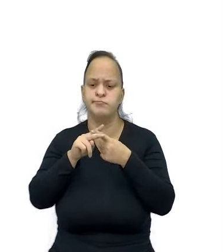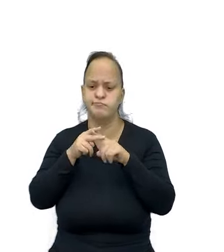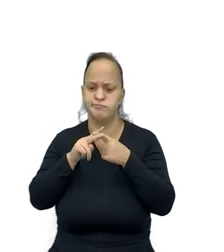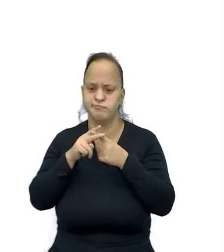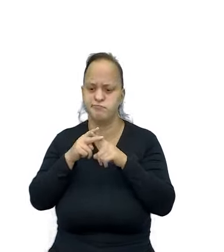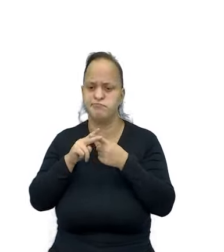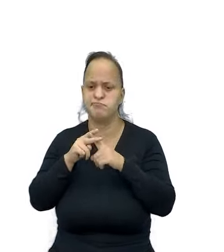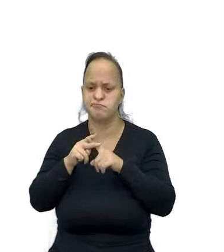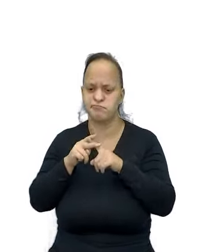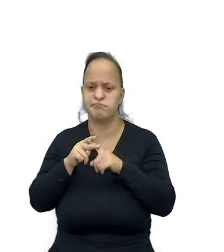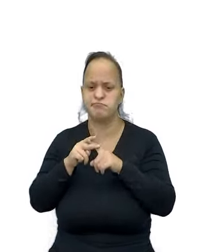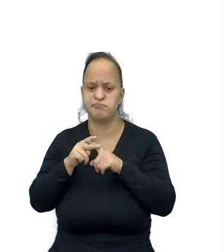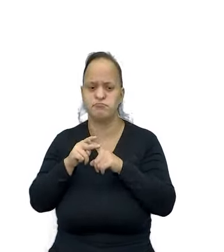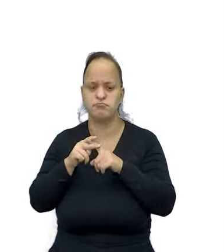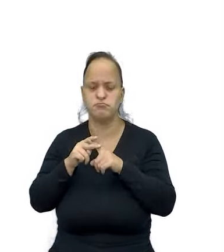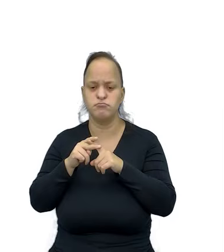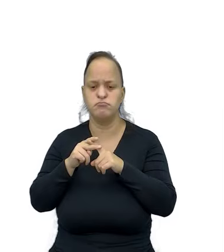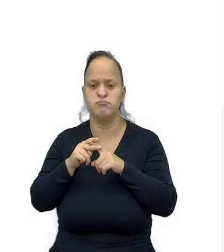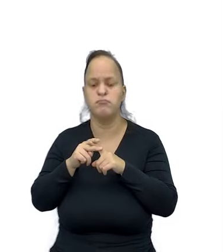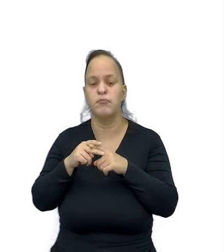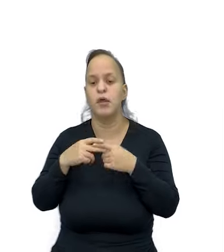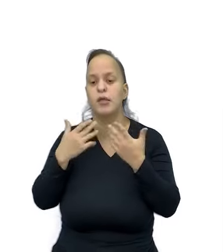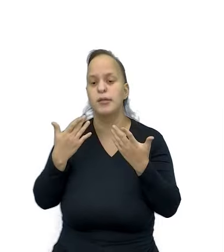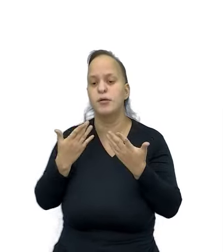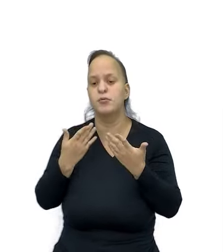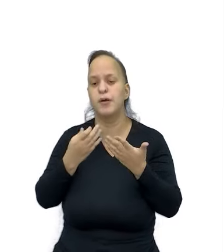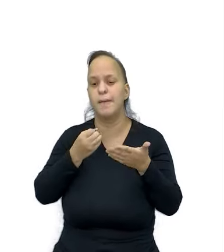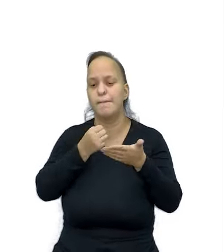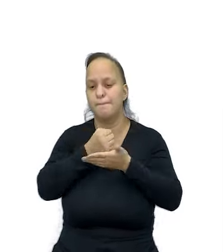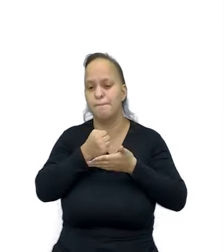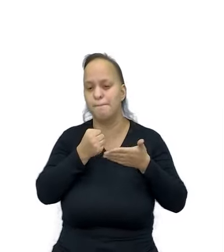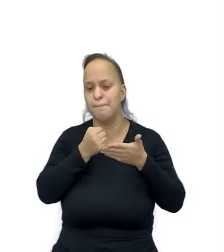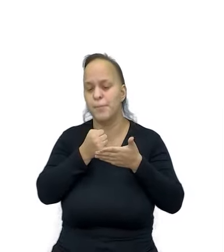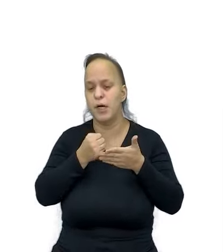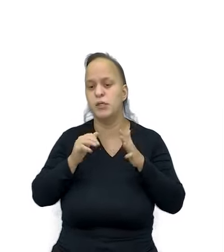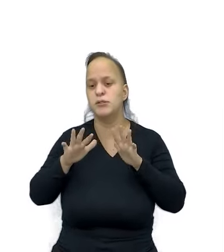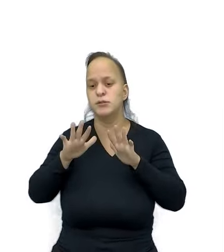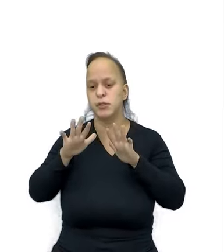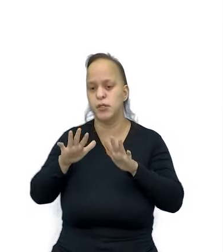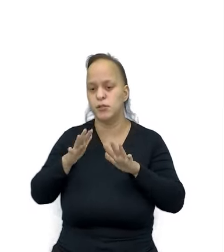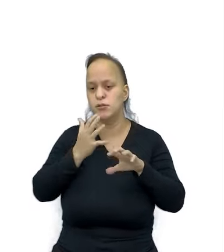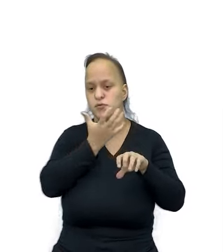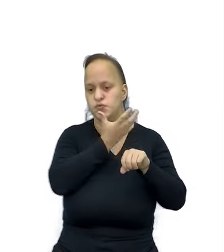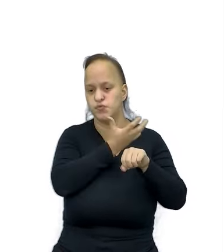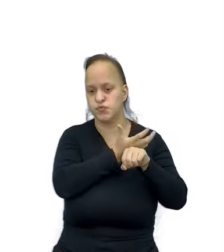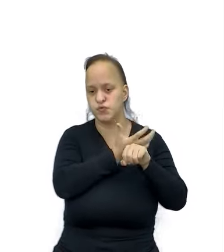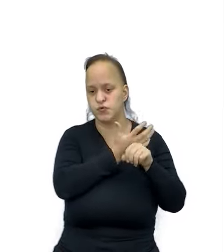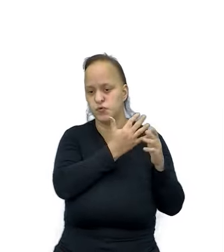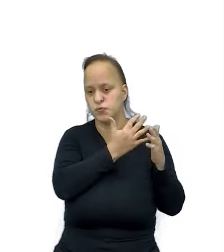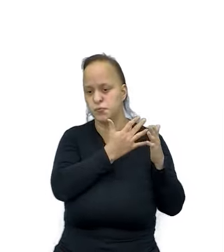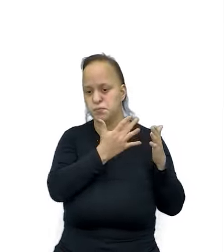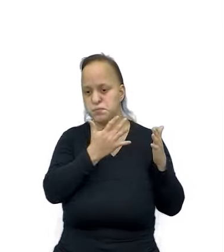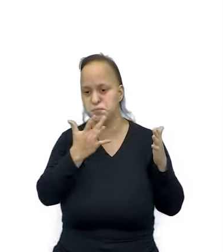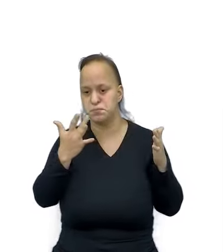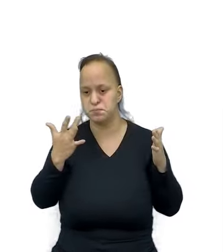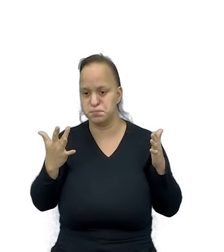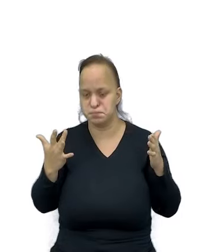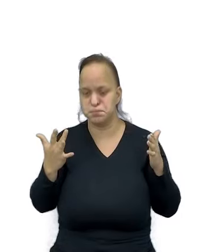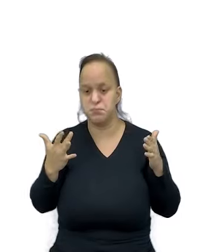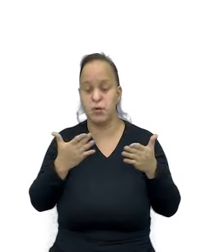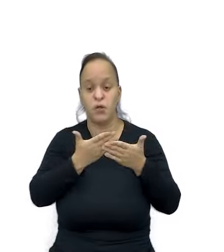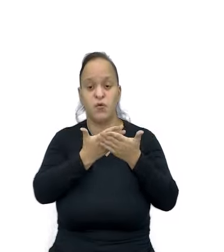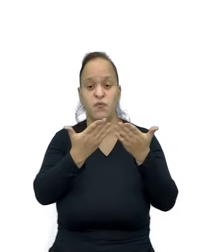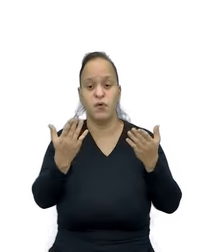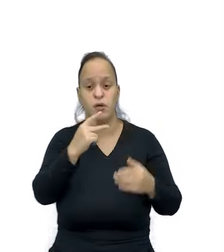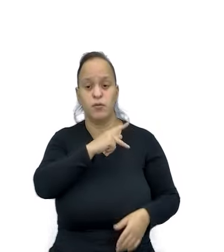vai também aqui atingir a habilidade essencial, né, que está sendo desenvolvida aqui na nossa sequência de atividades. Fica aí para vocês, professores,